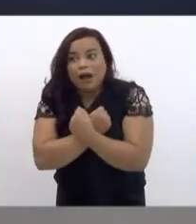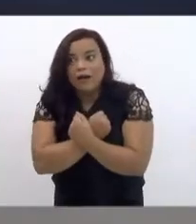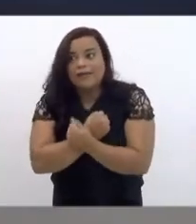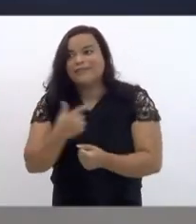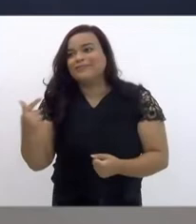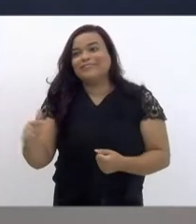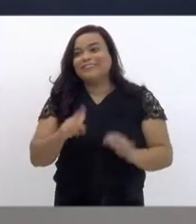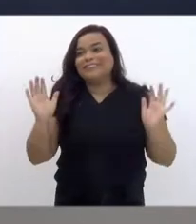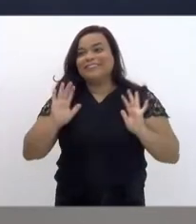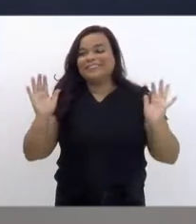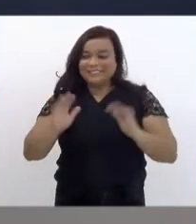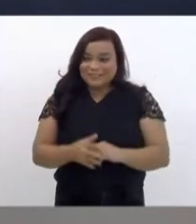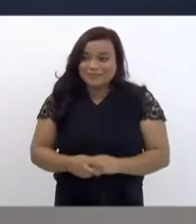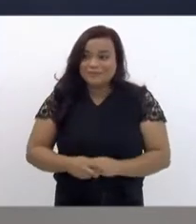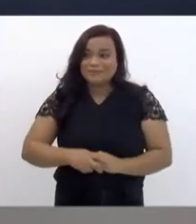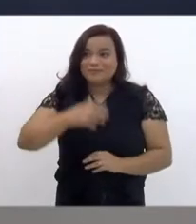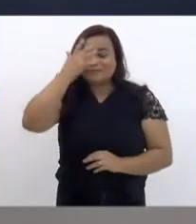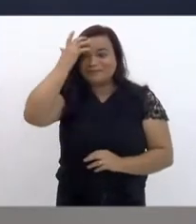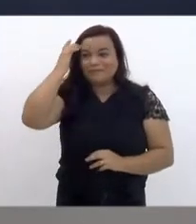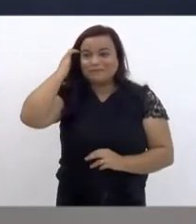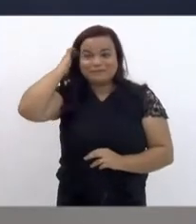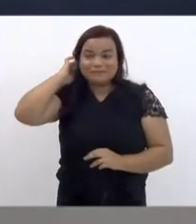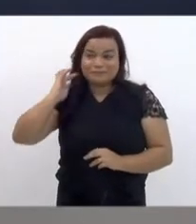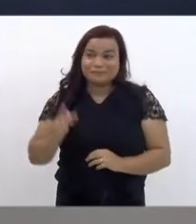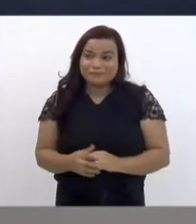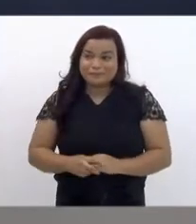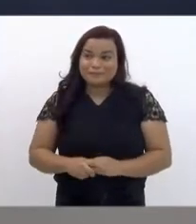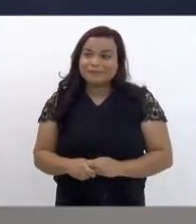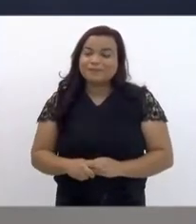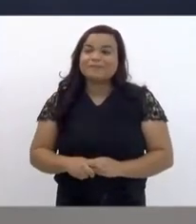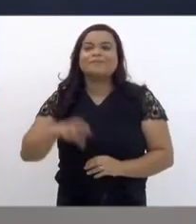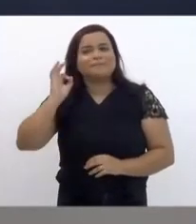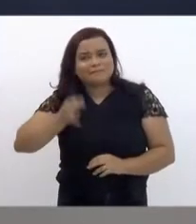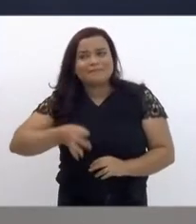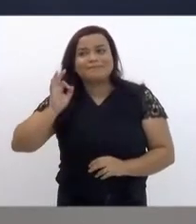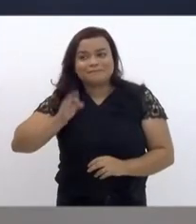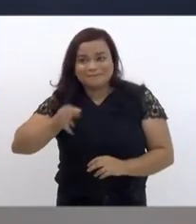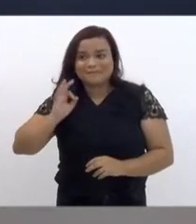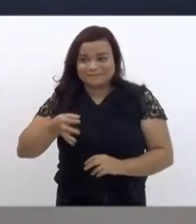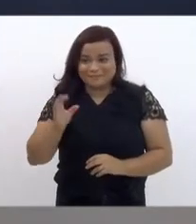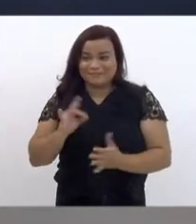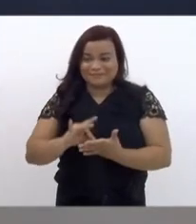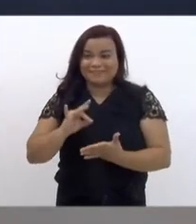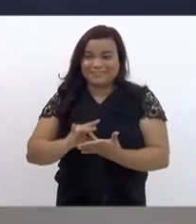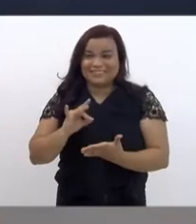direta assim como você lembra. Ele lembra, um guia. Dá um guia de...